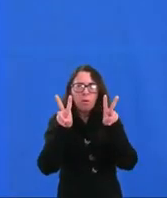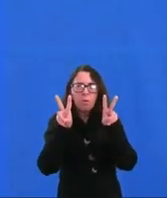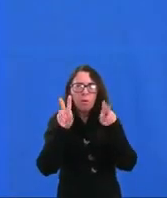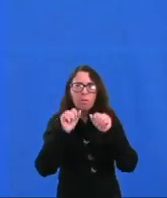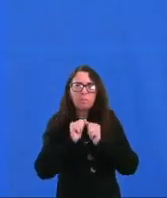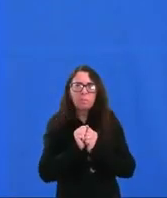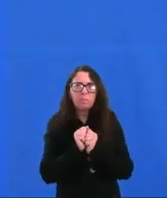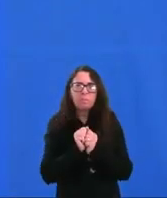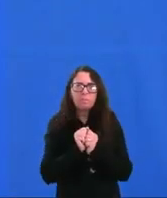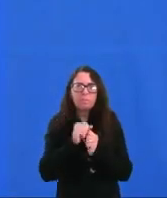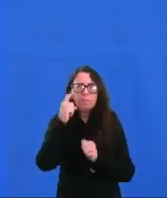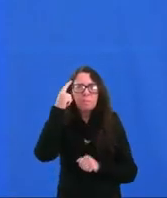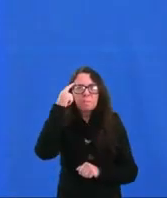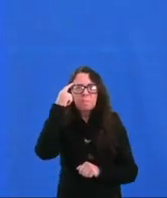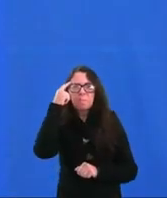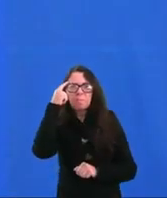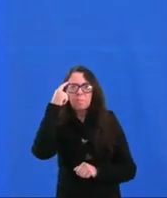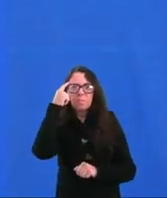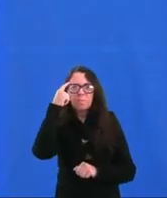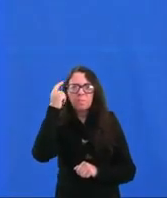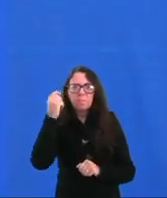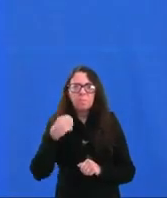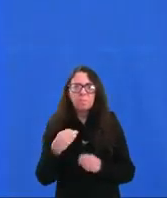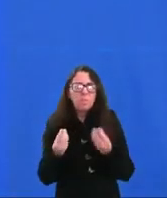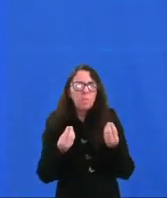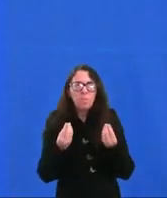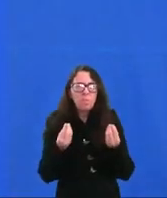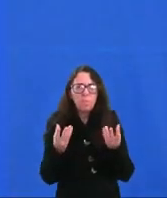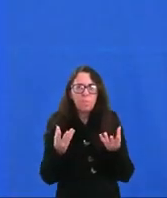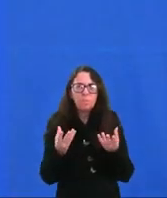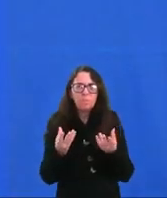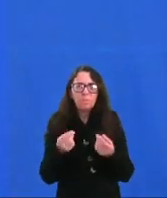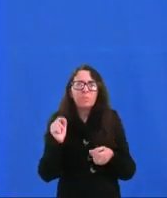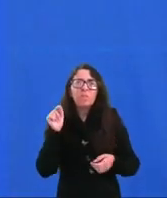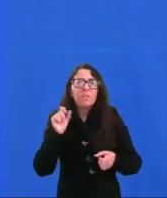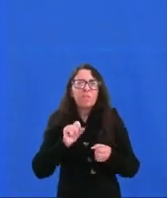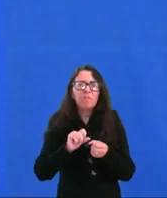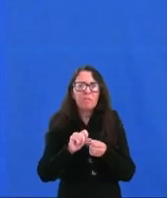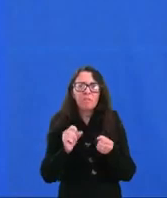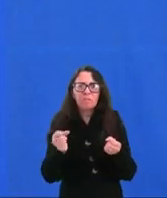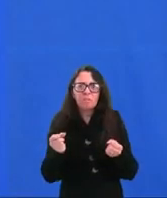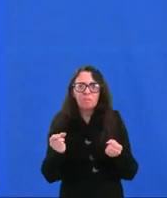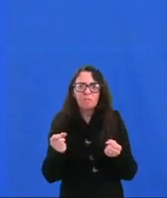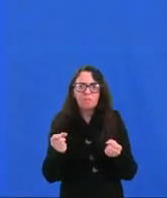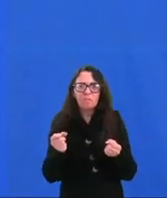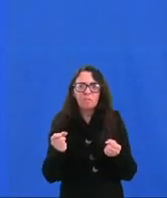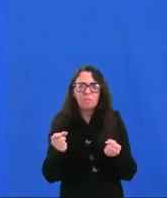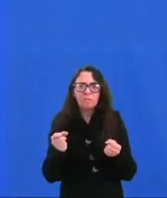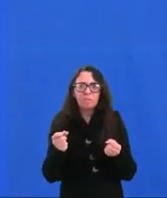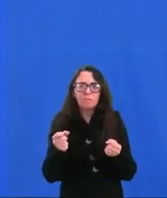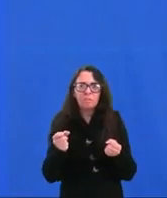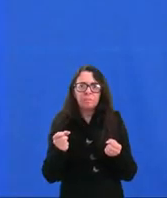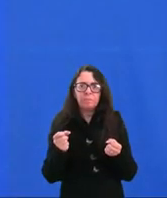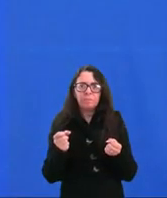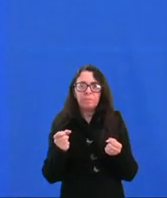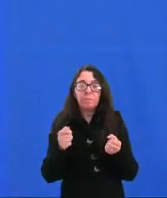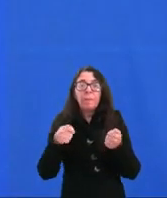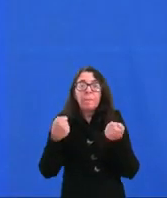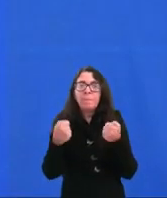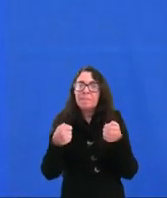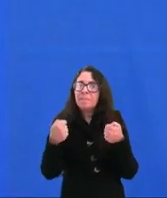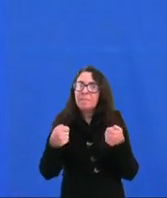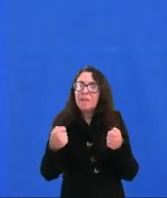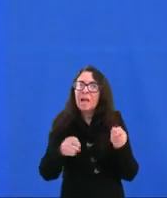aqui de Atos dos Apóstolos, capítulo 6, mostra um exemplo de como a igreja deve ser. A igreja deve